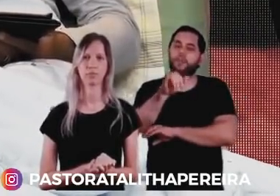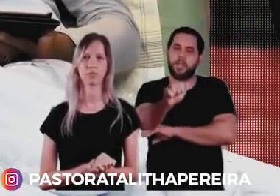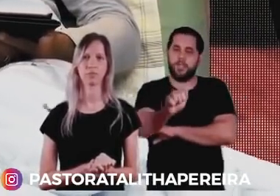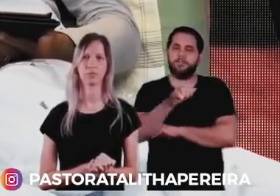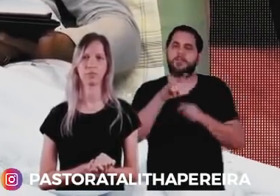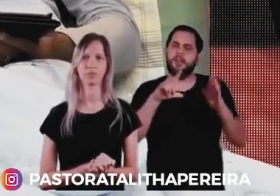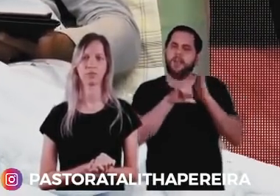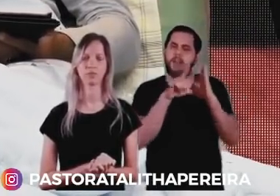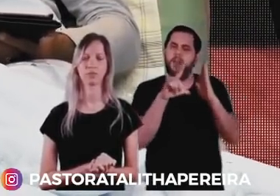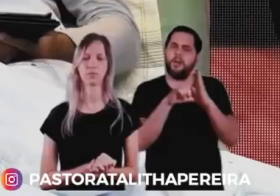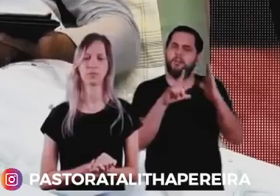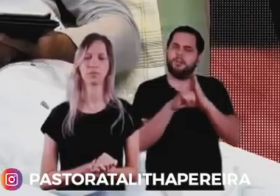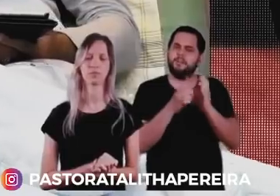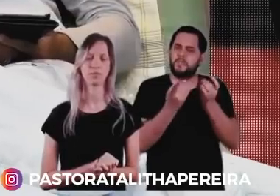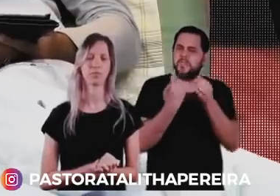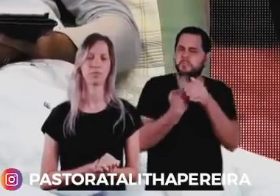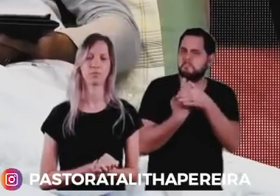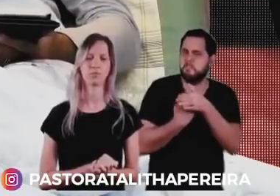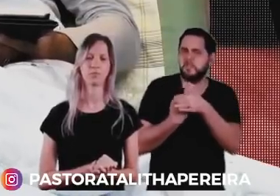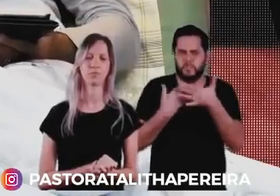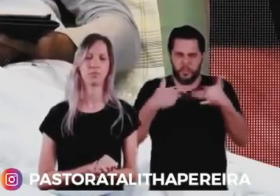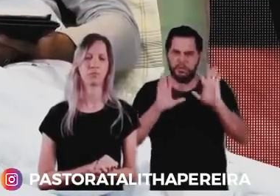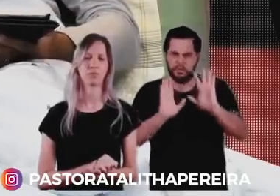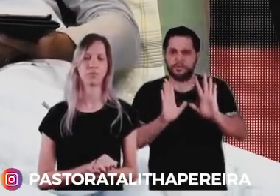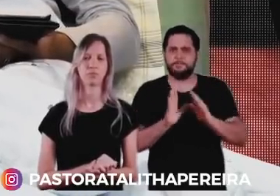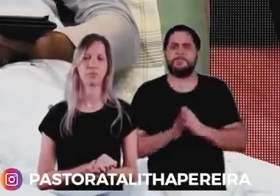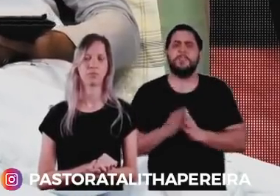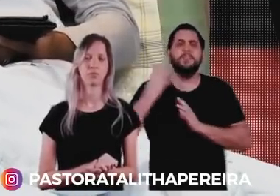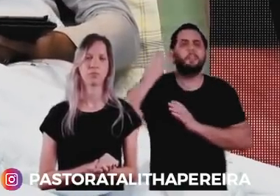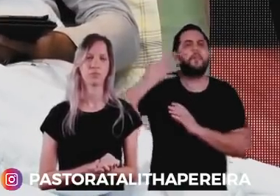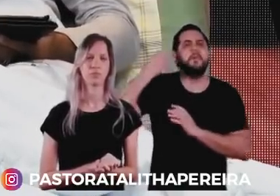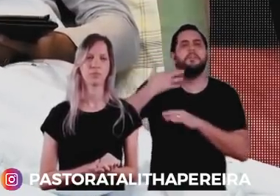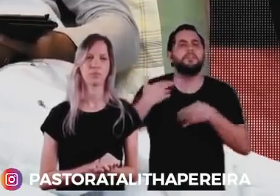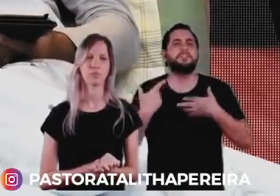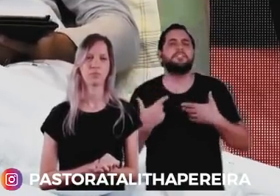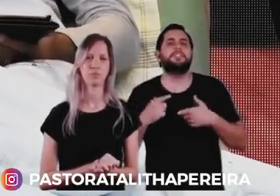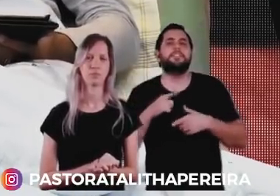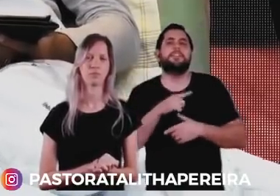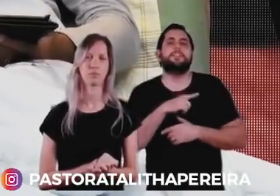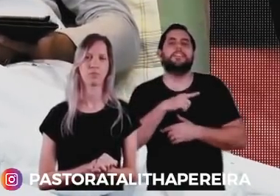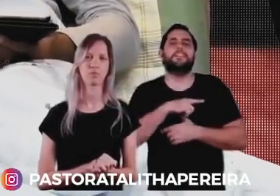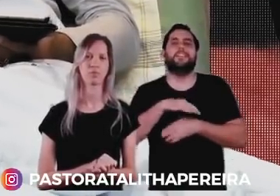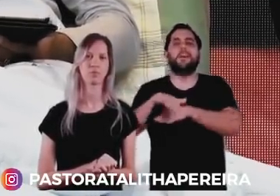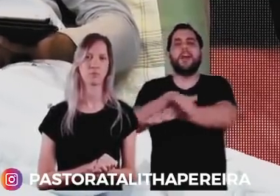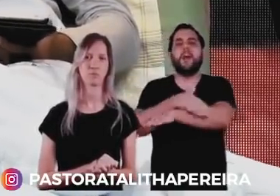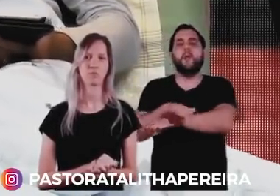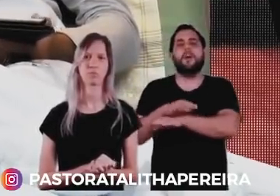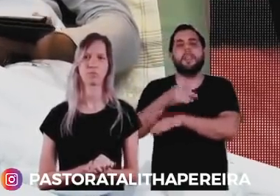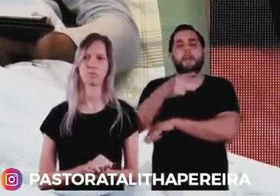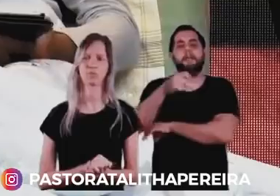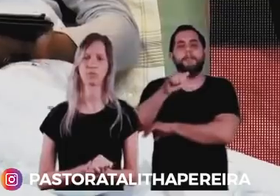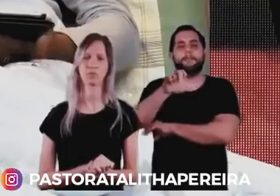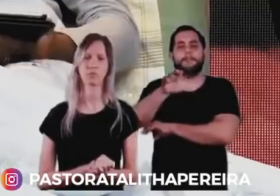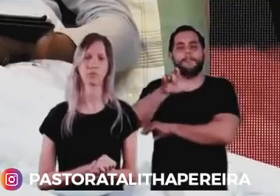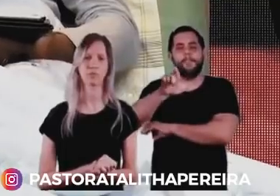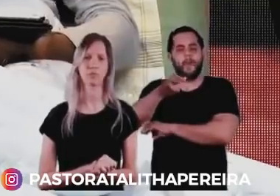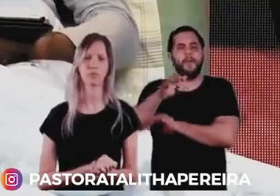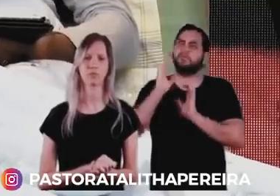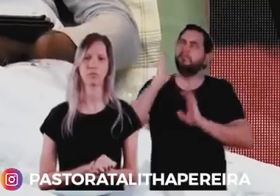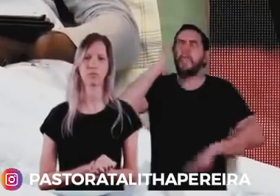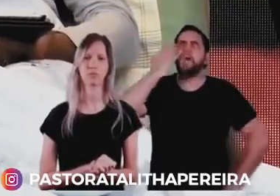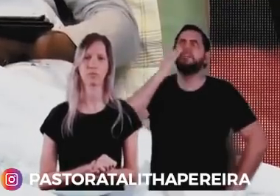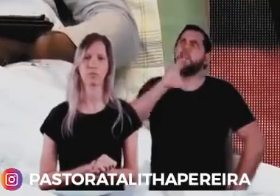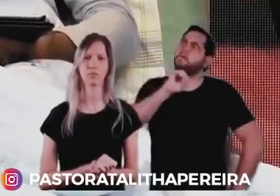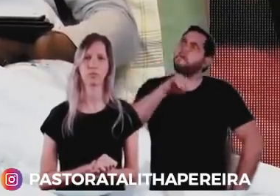naquelas lojas de eletrodomésticos, de som, que tem ali na Concórdia, Rua da Palma, se eu não me engano, era Concórdia.